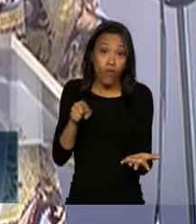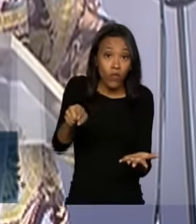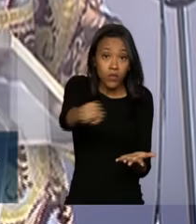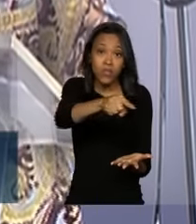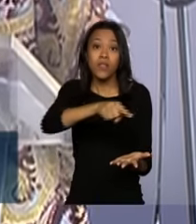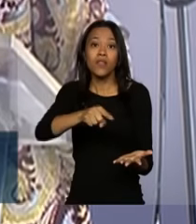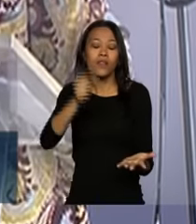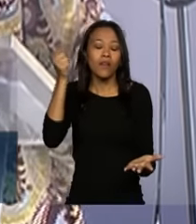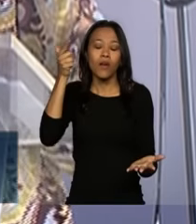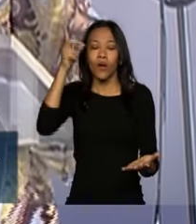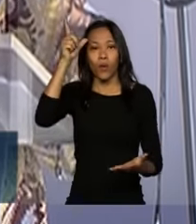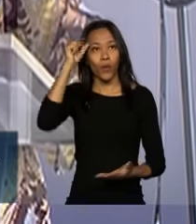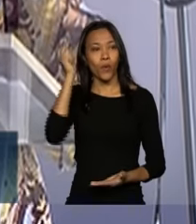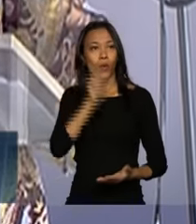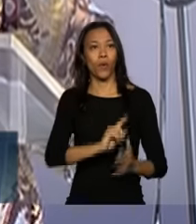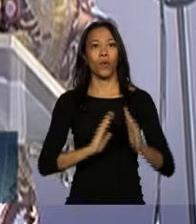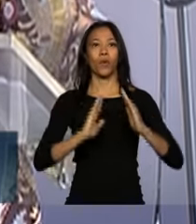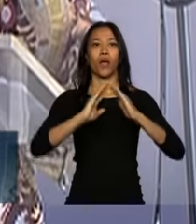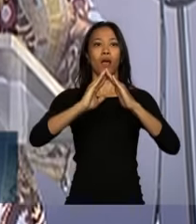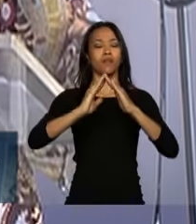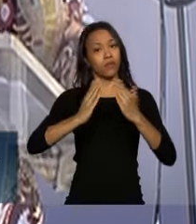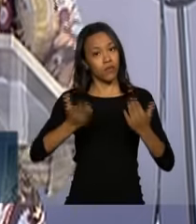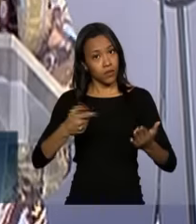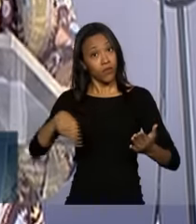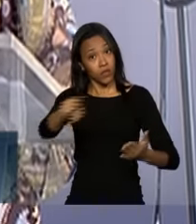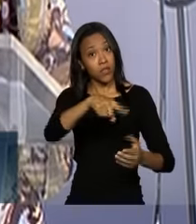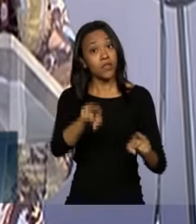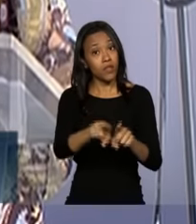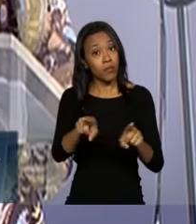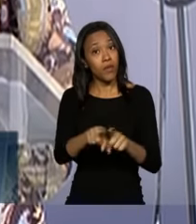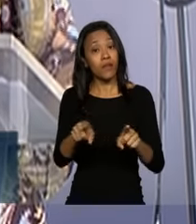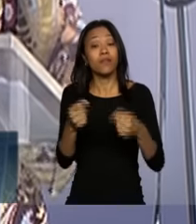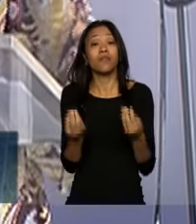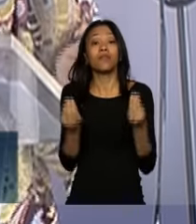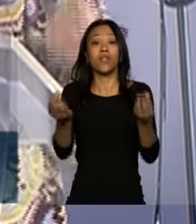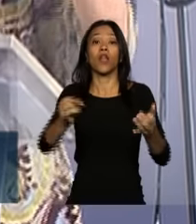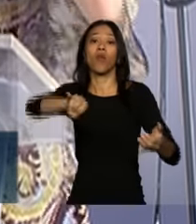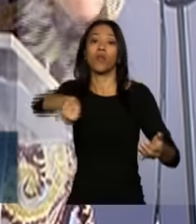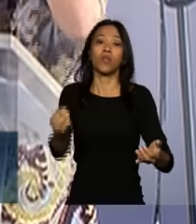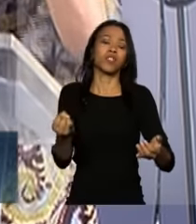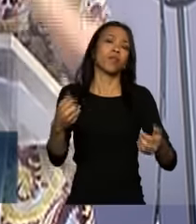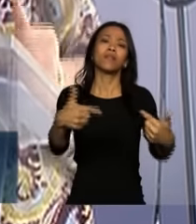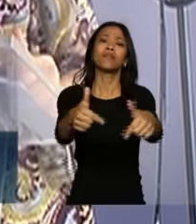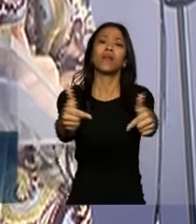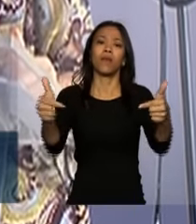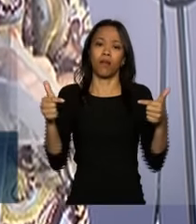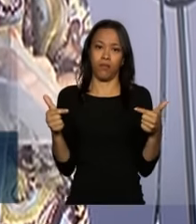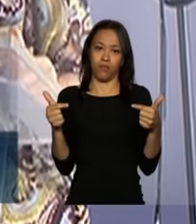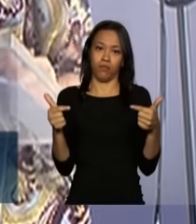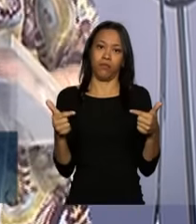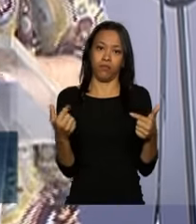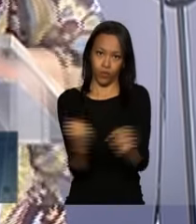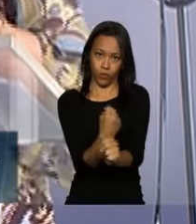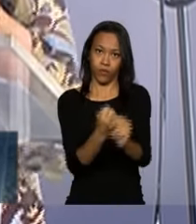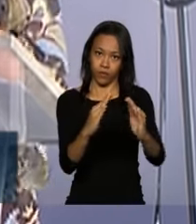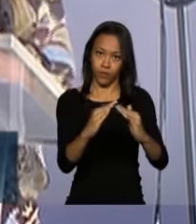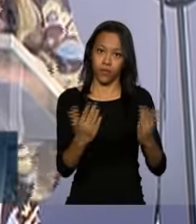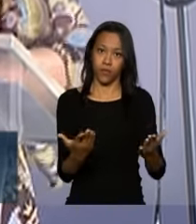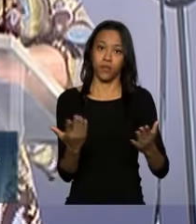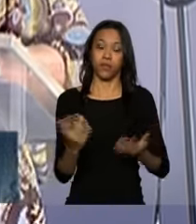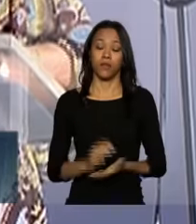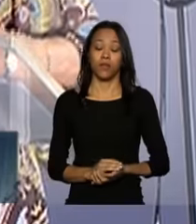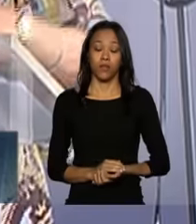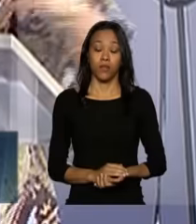a casa, também garantiram emprego para muita gente. Além disso,